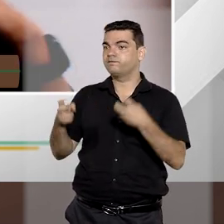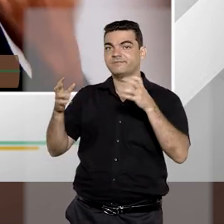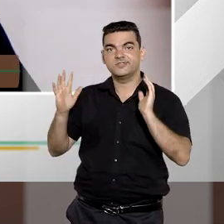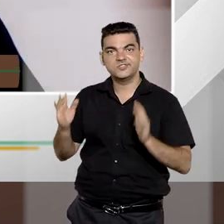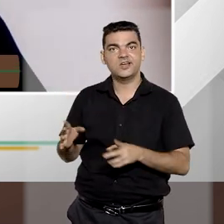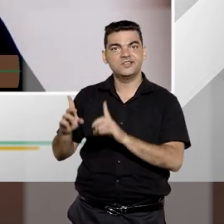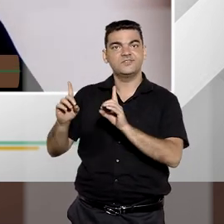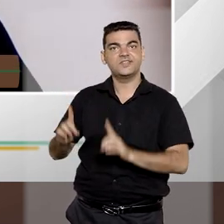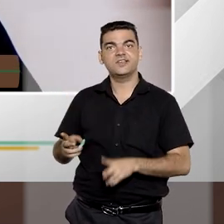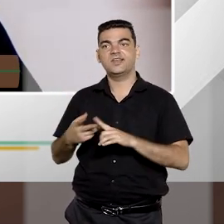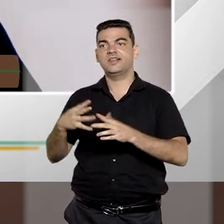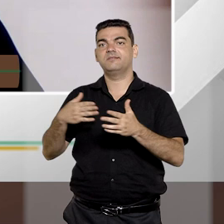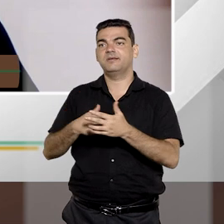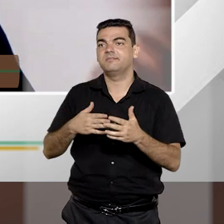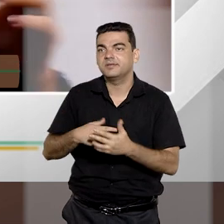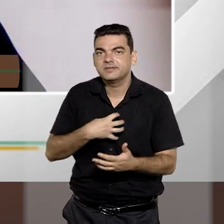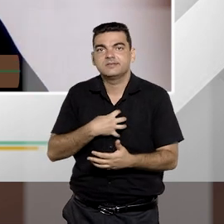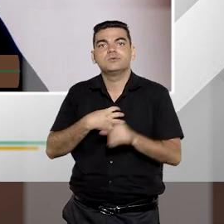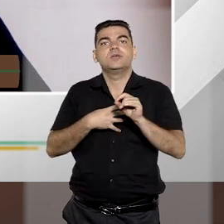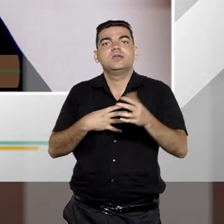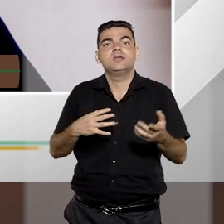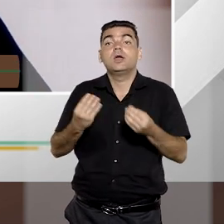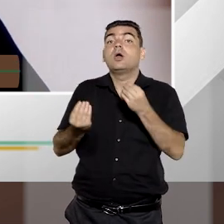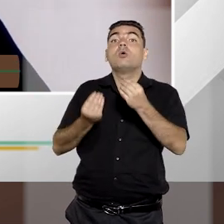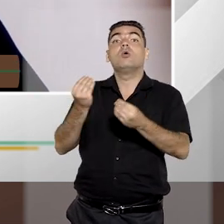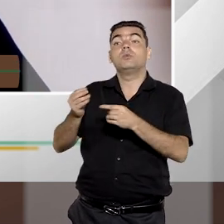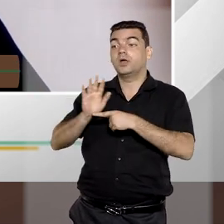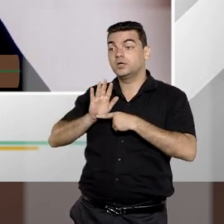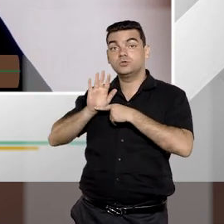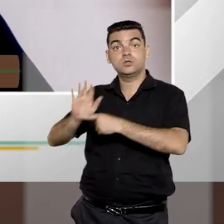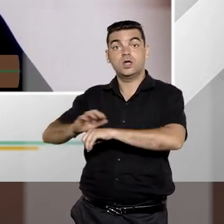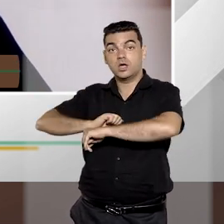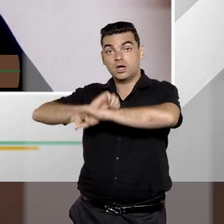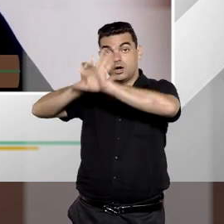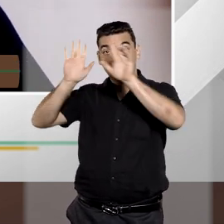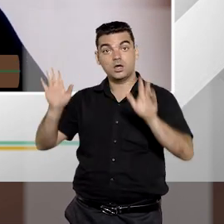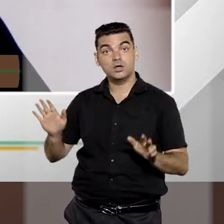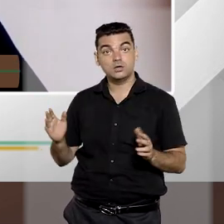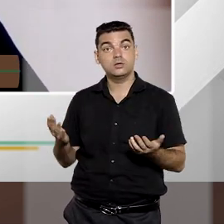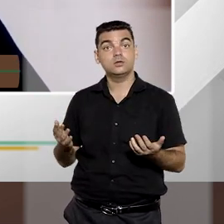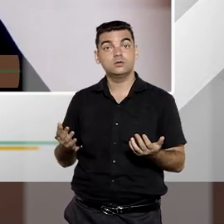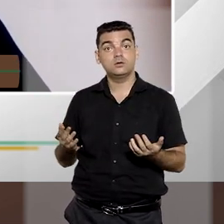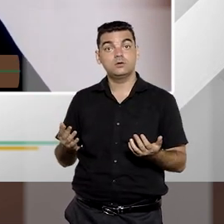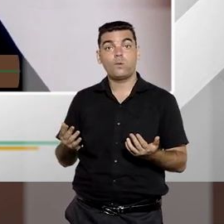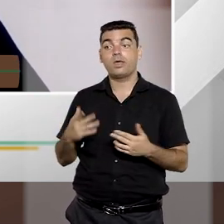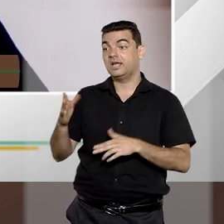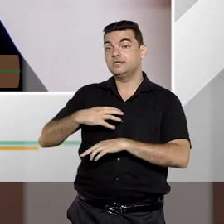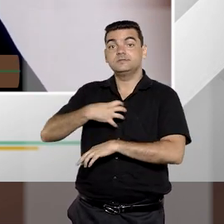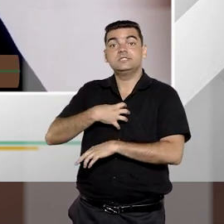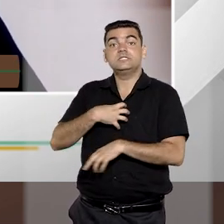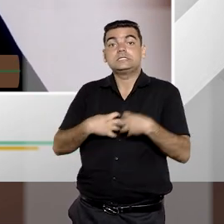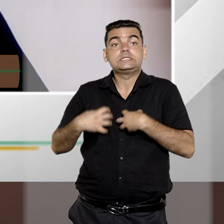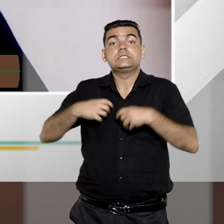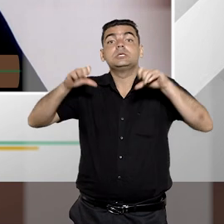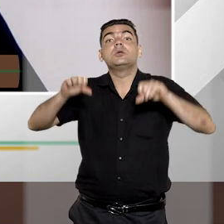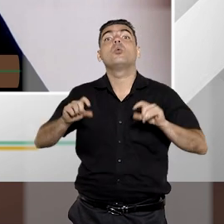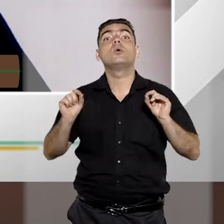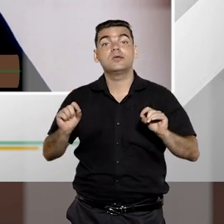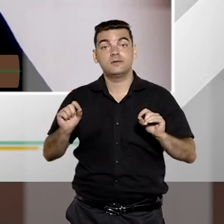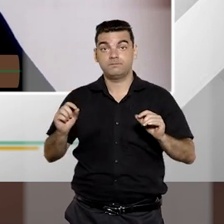dela, quais são as barreiras a serem retiradas, qual é a forma de acessibilidade, ou seja, quais são as principais